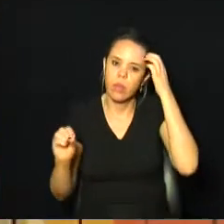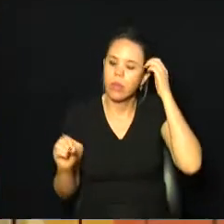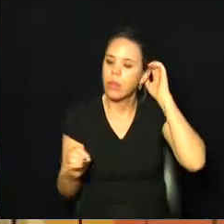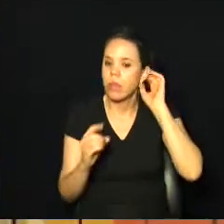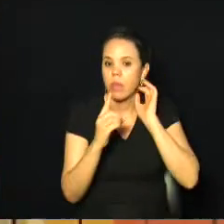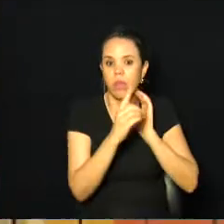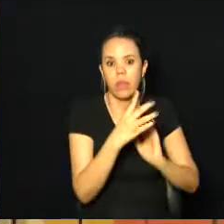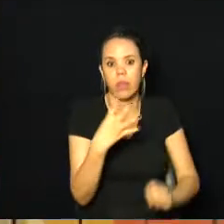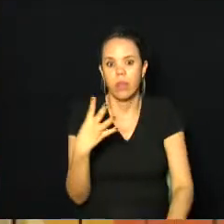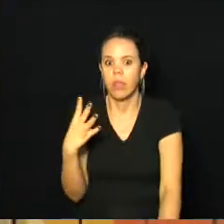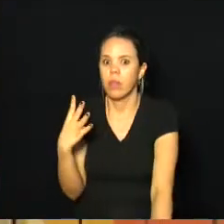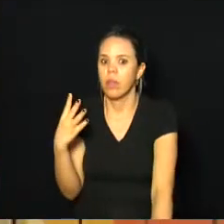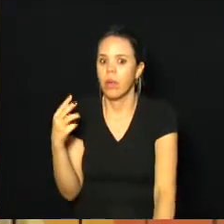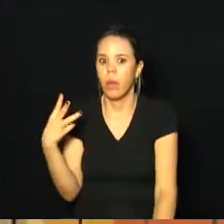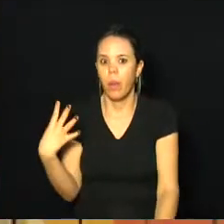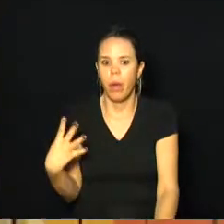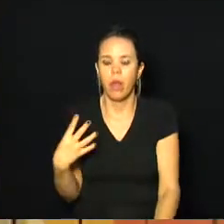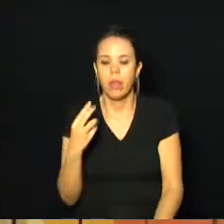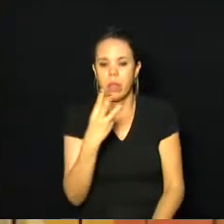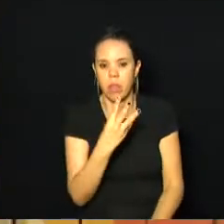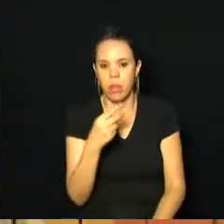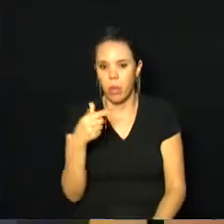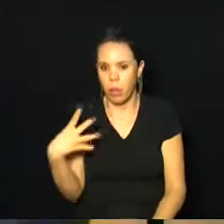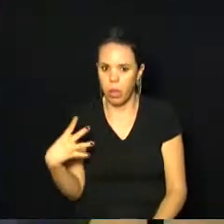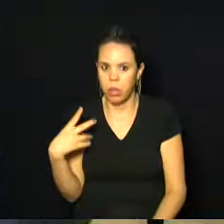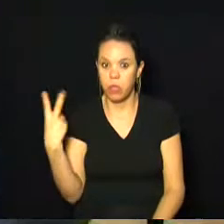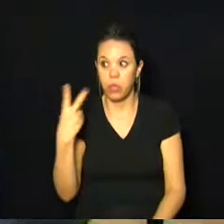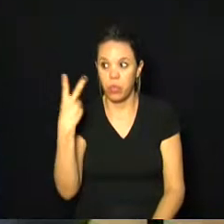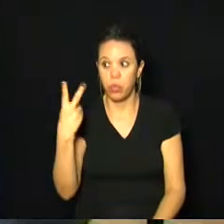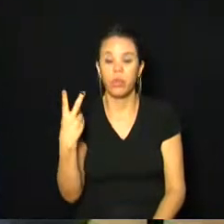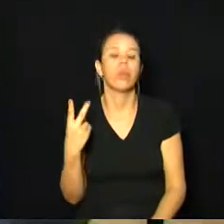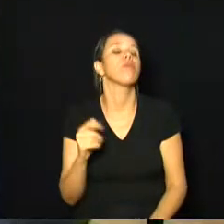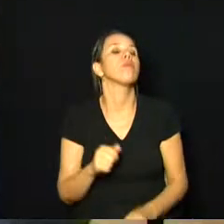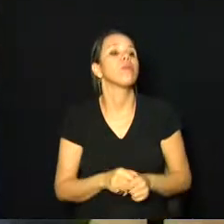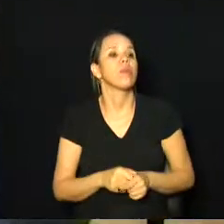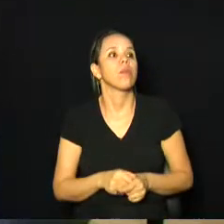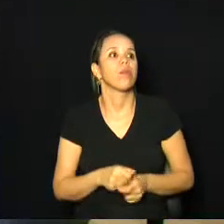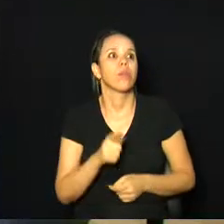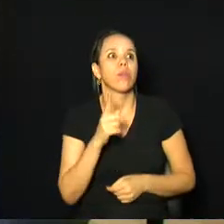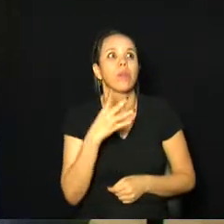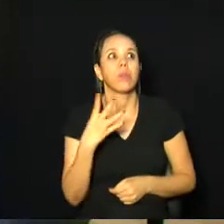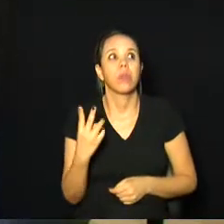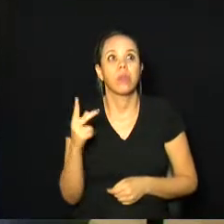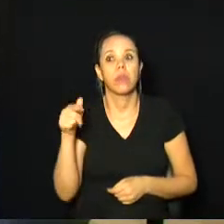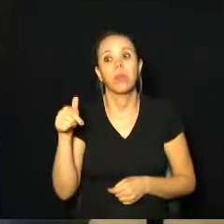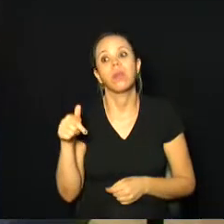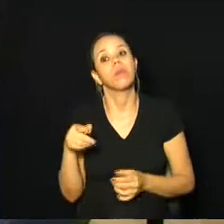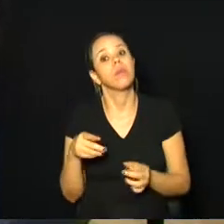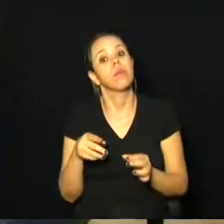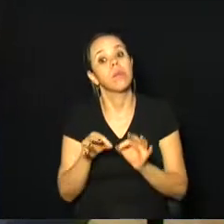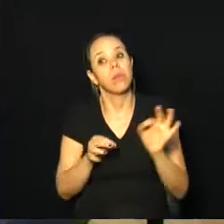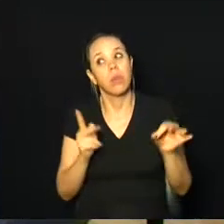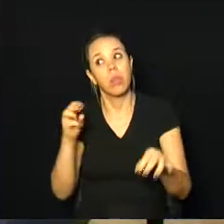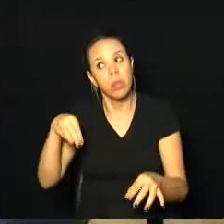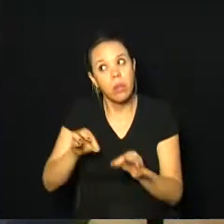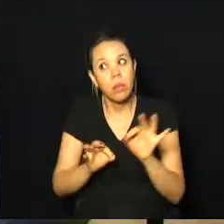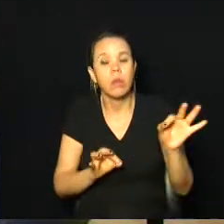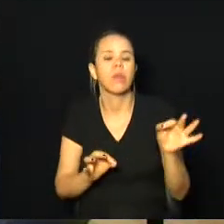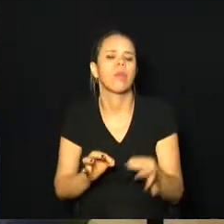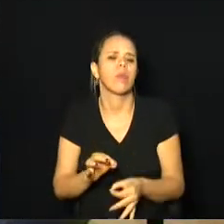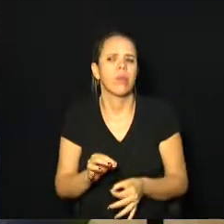134 km e já estava sendo bastante valorizado. Aí eu pensei, eu vou confirmar essa história com o Pampa, porque